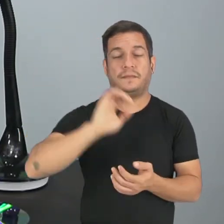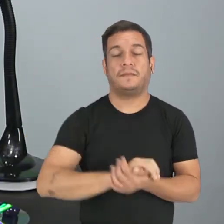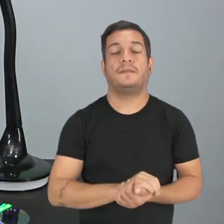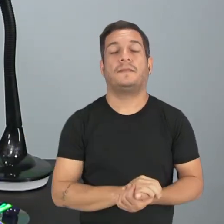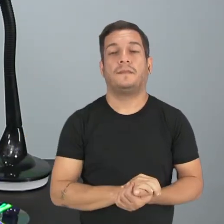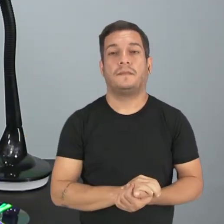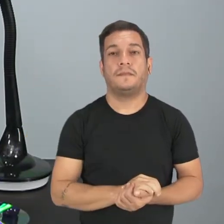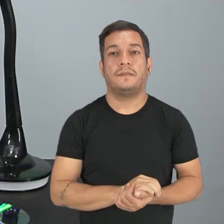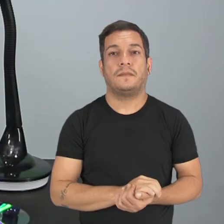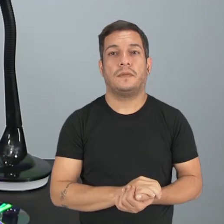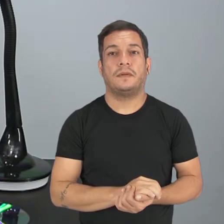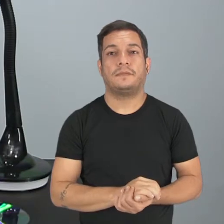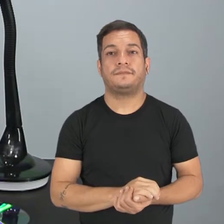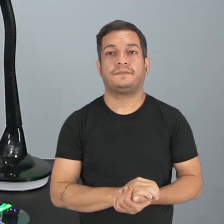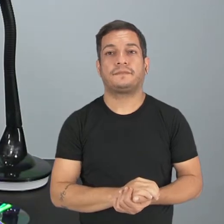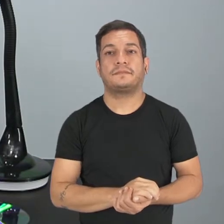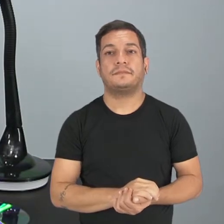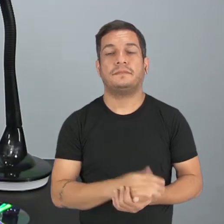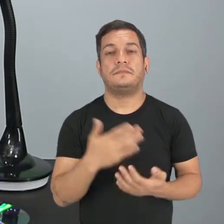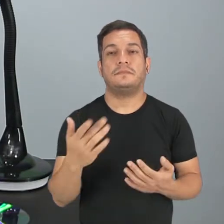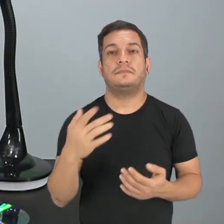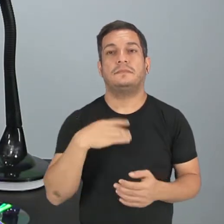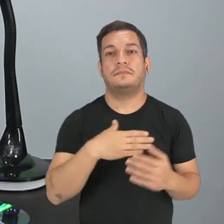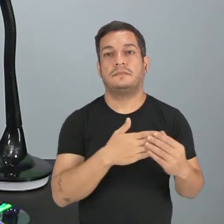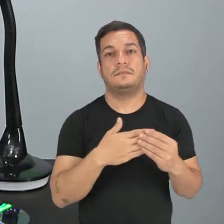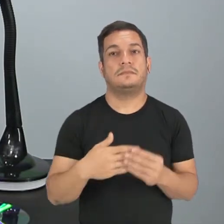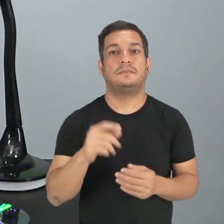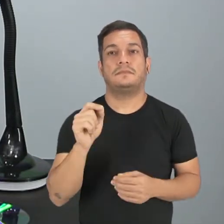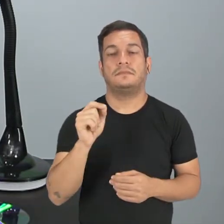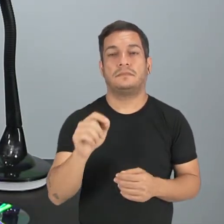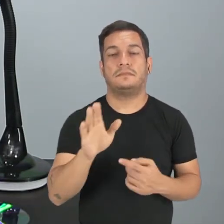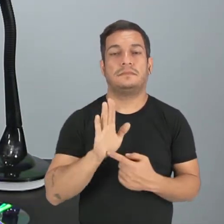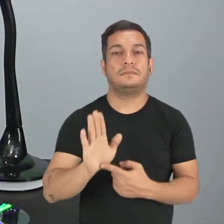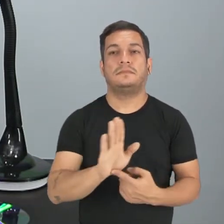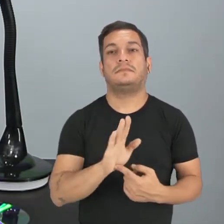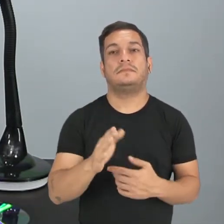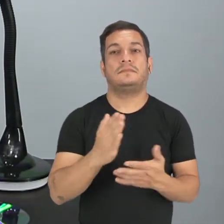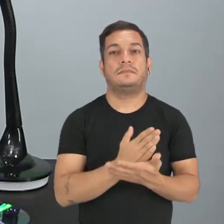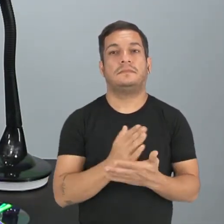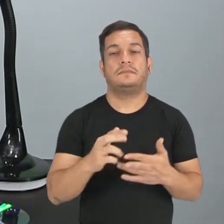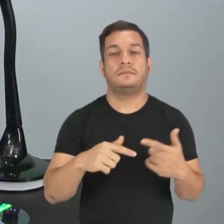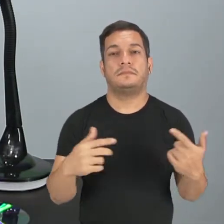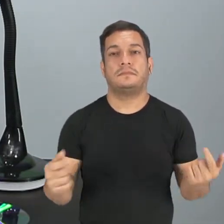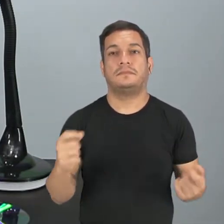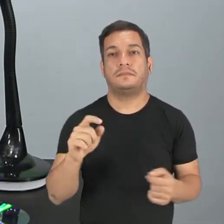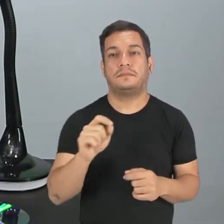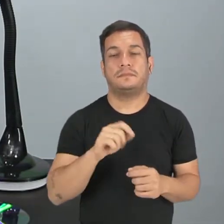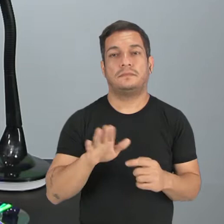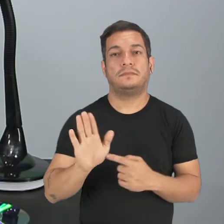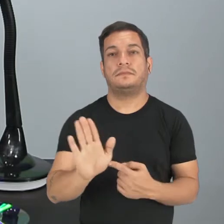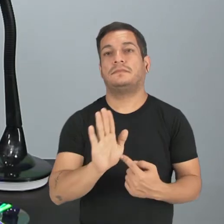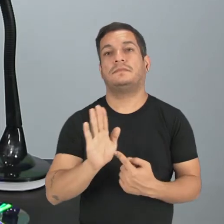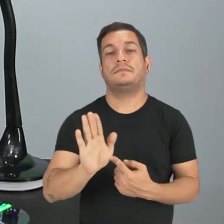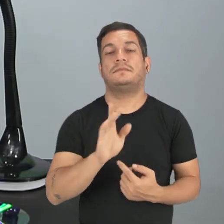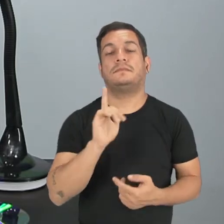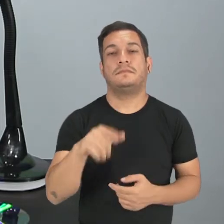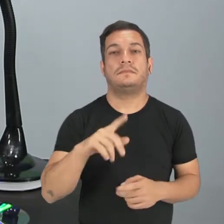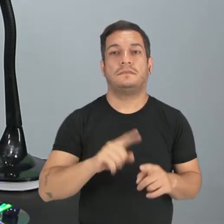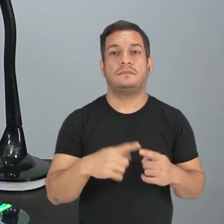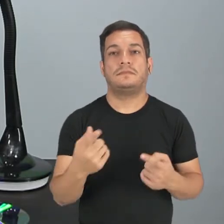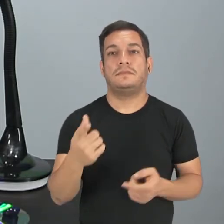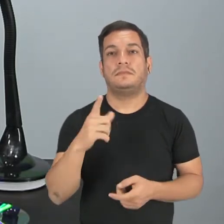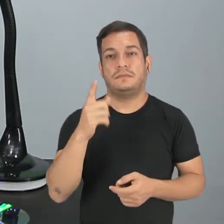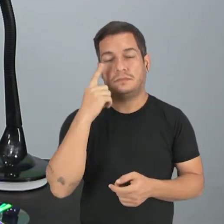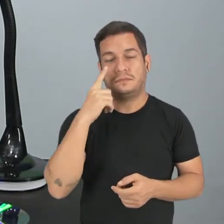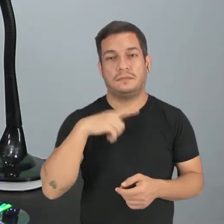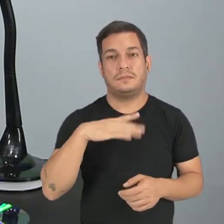certo? E aí eu trouxe dessa vez alguns objetos para mostrar para vocês, só que eu só vou mostrar